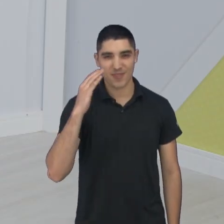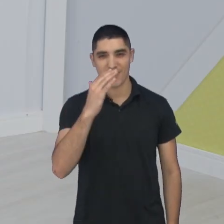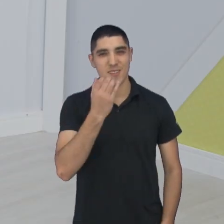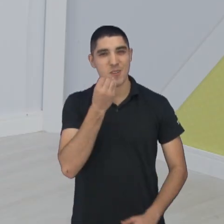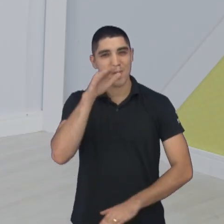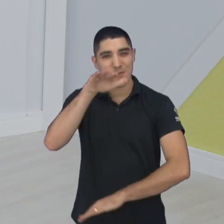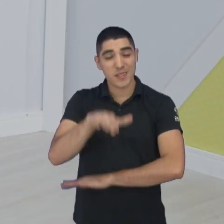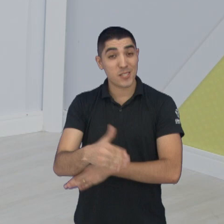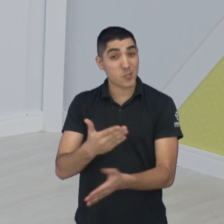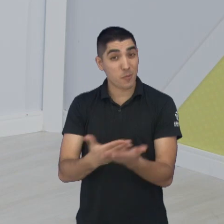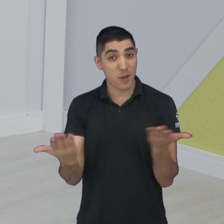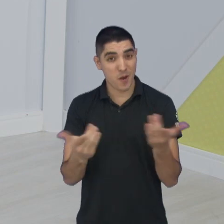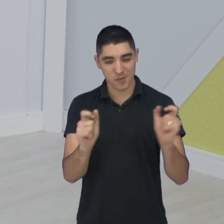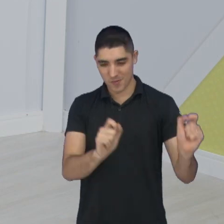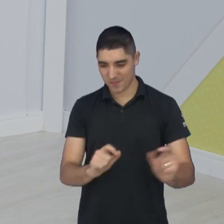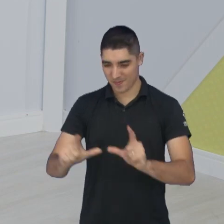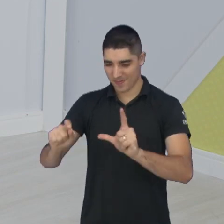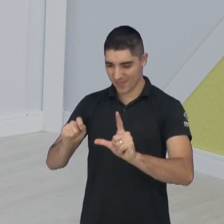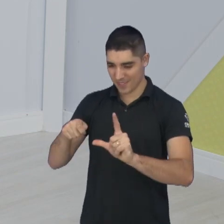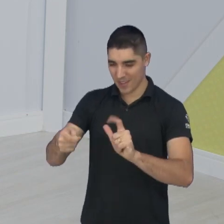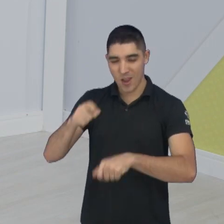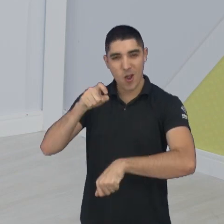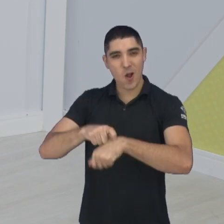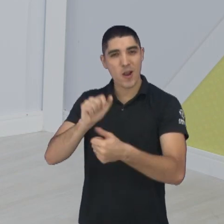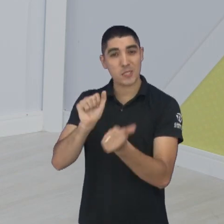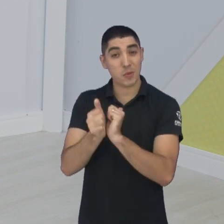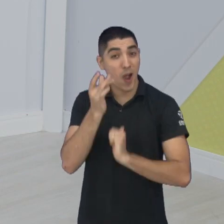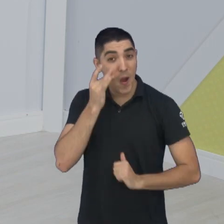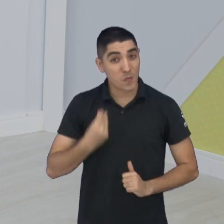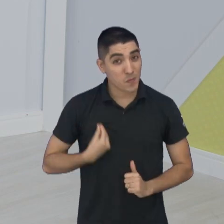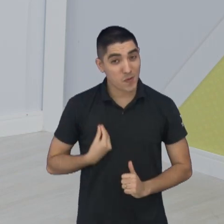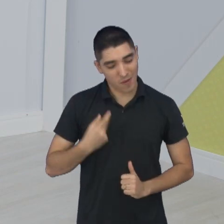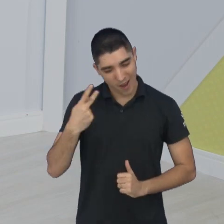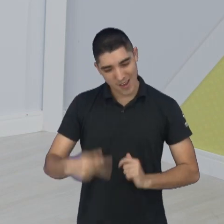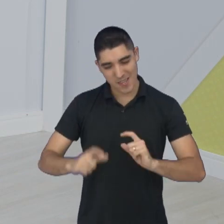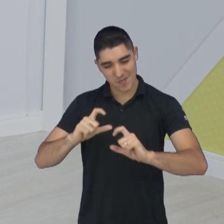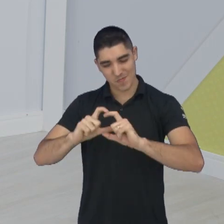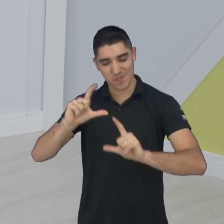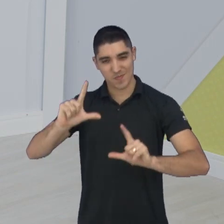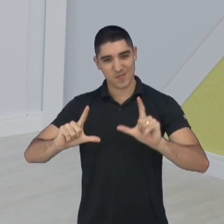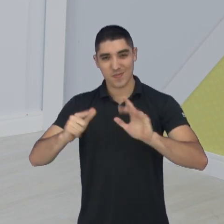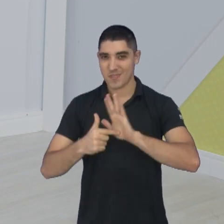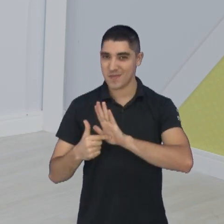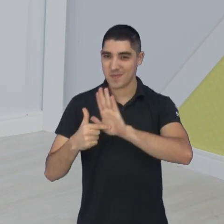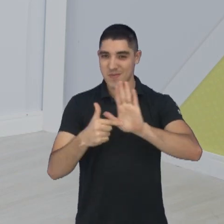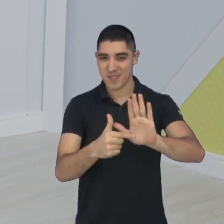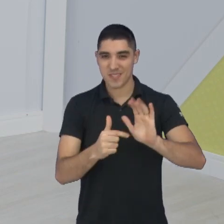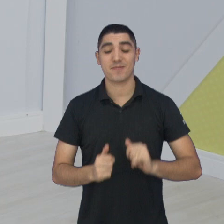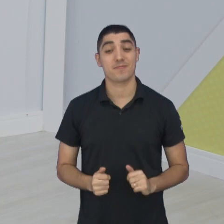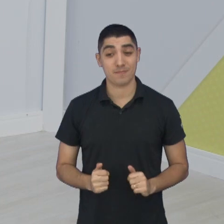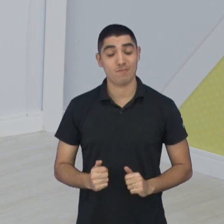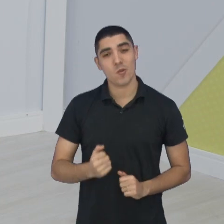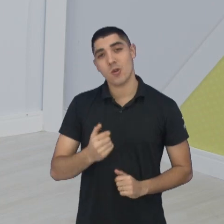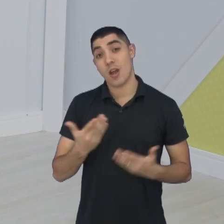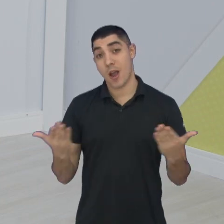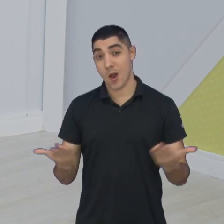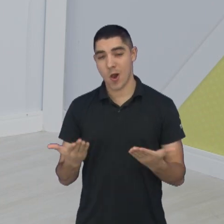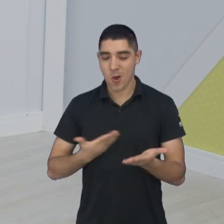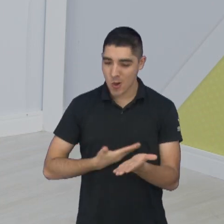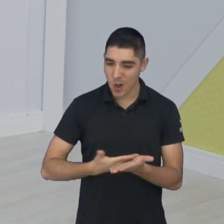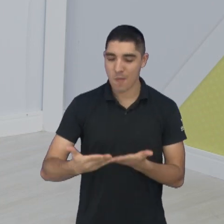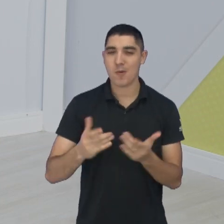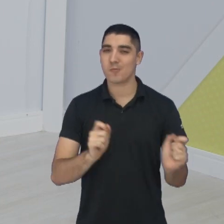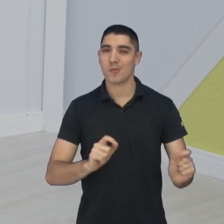boa tarde para você. Está começando o Ao Vivaço, o programa Hora do Esporte, aqui na tela da TV Câmara de São José dos Campos. Estamos chegando